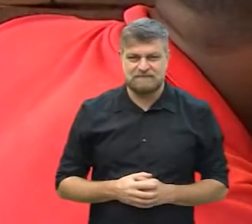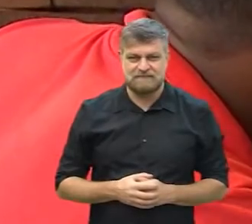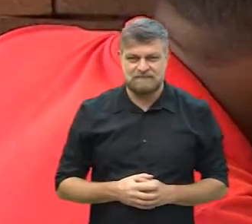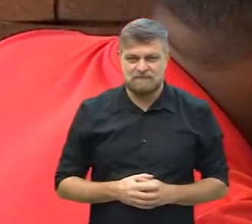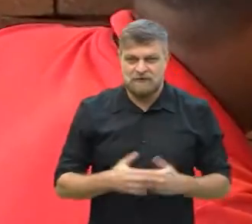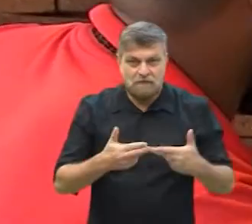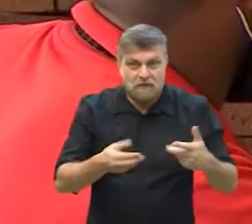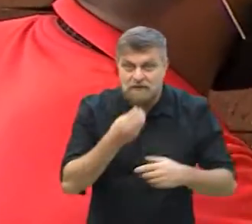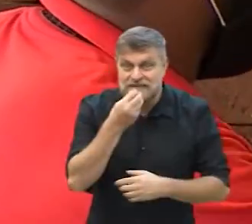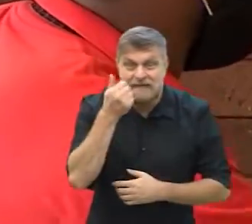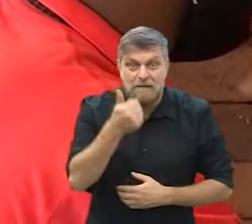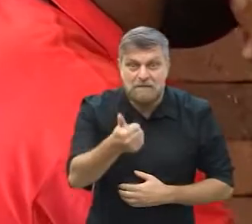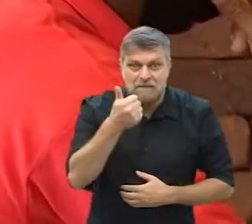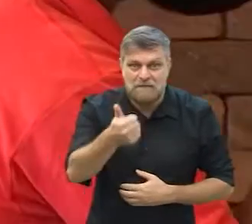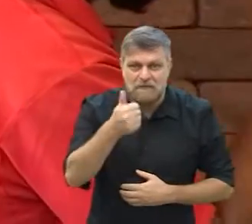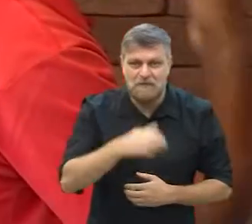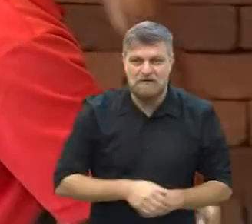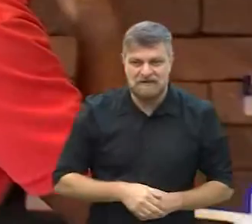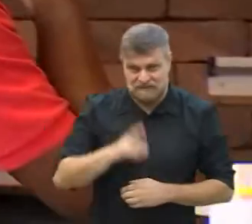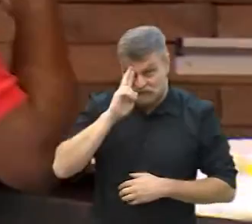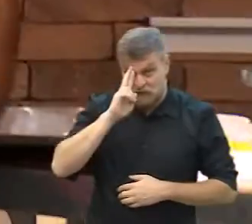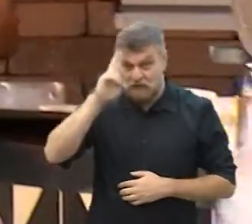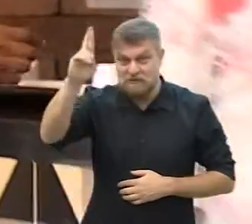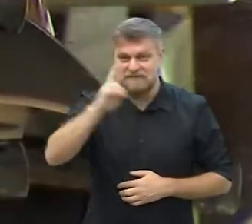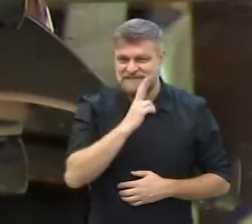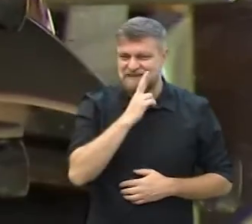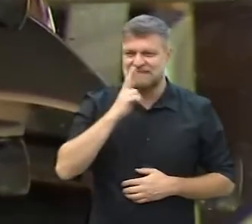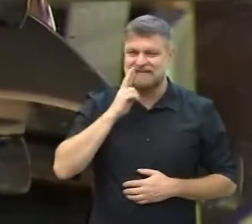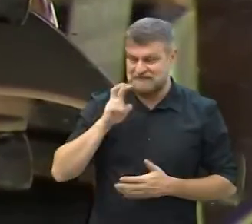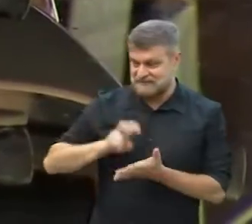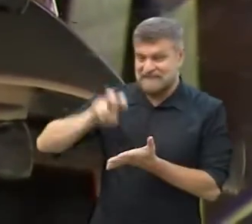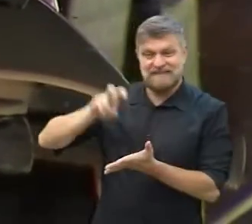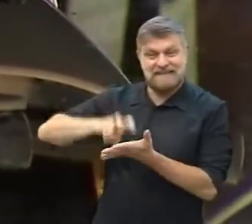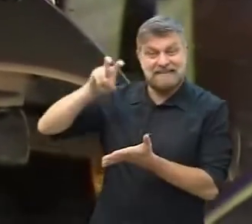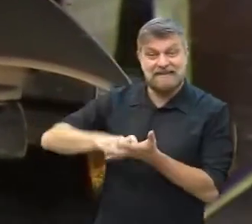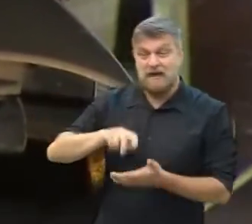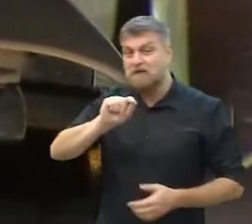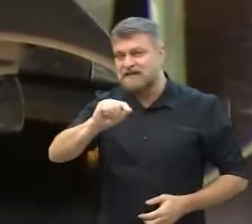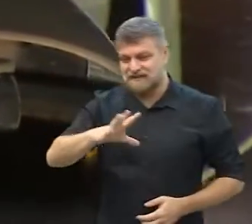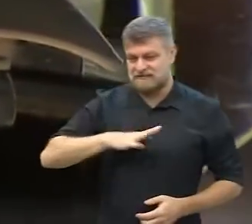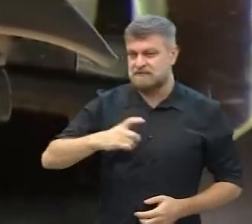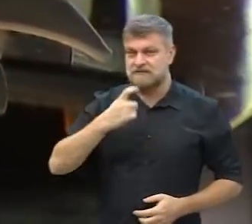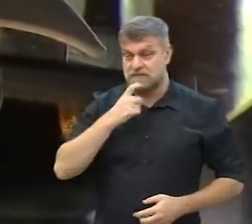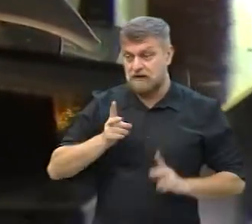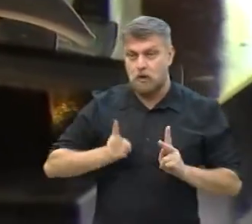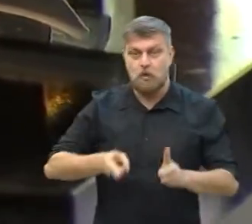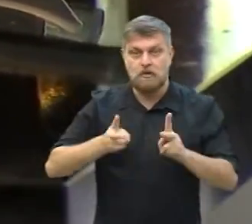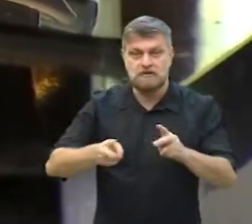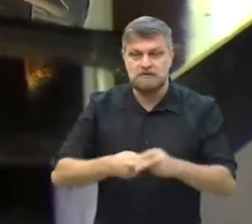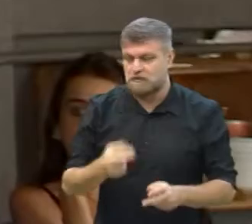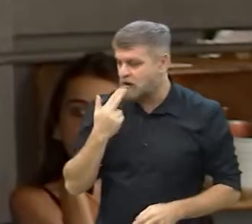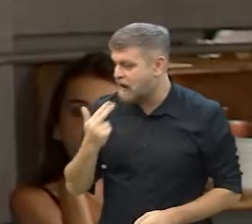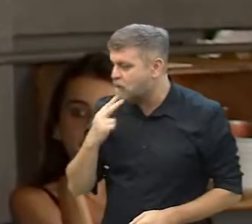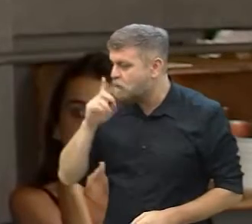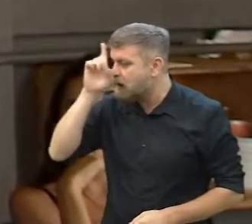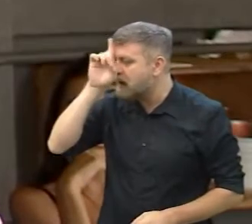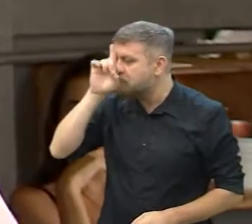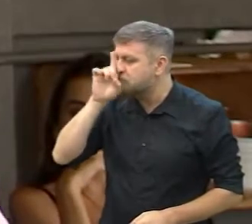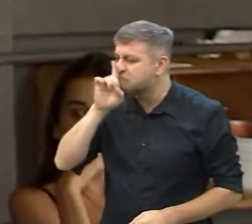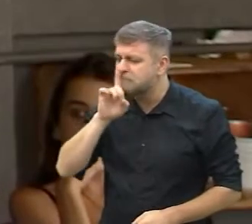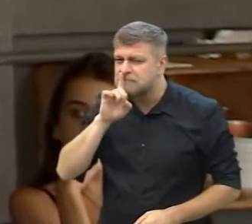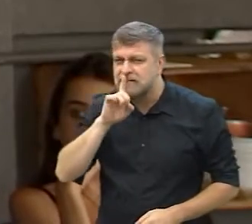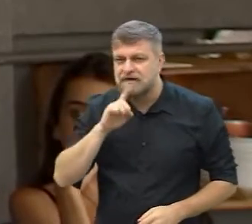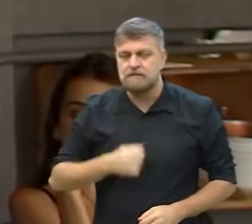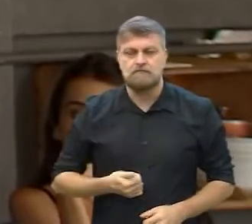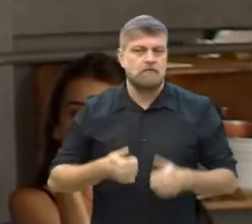Uma notícia comemorada pelos donos de bares e restaurantes. Campinas permanece na fase amarela. Então, foi